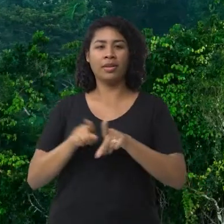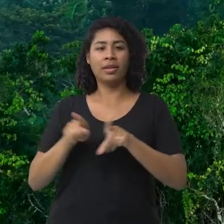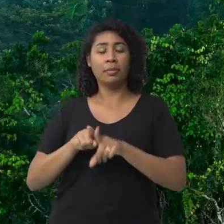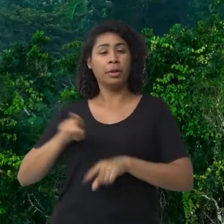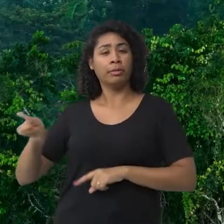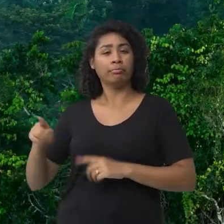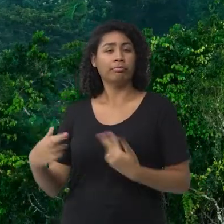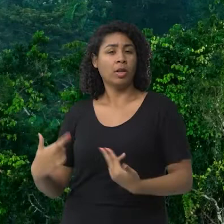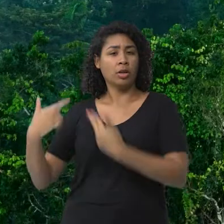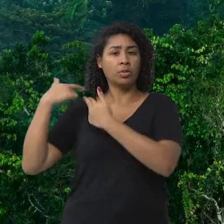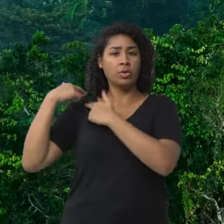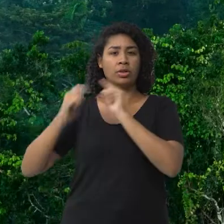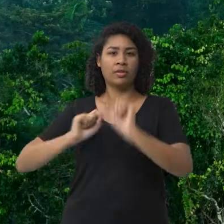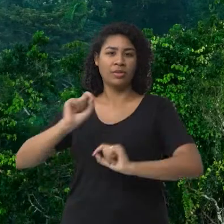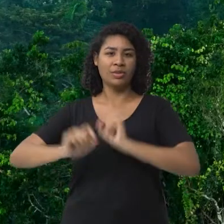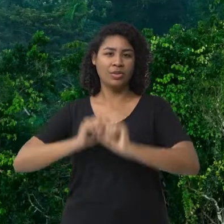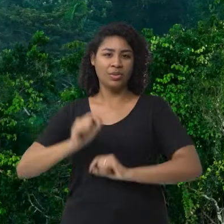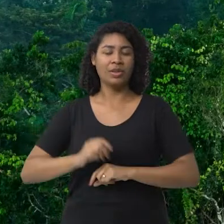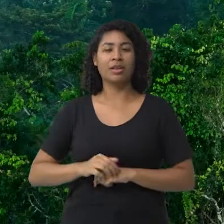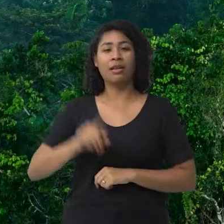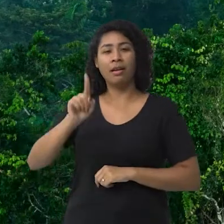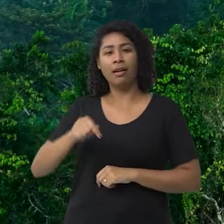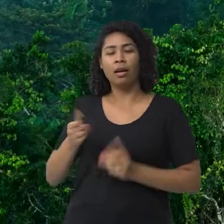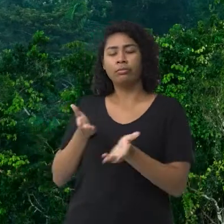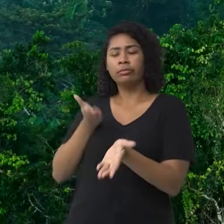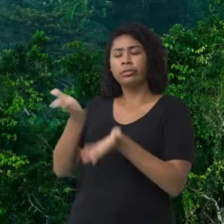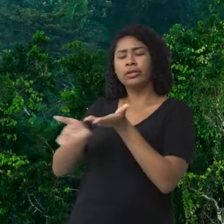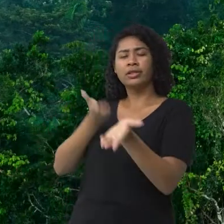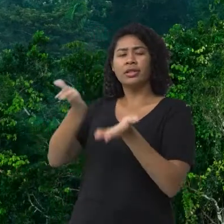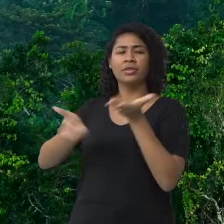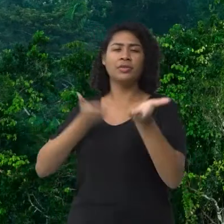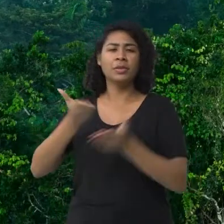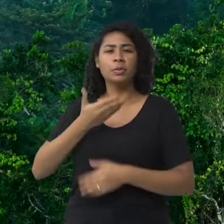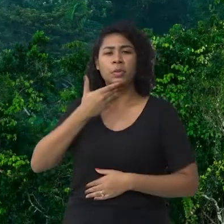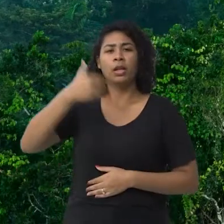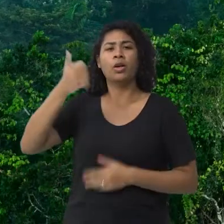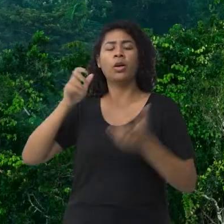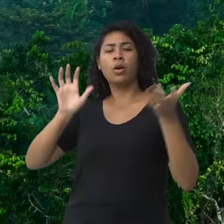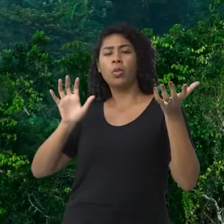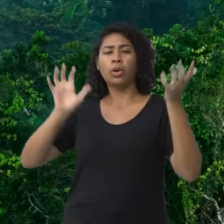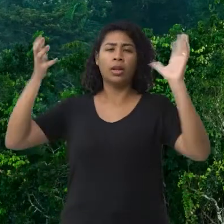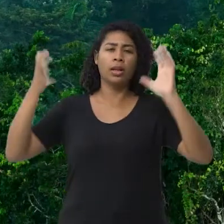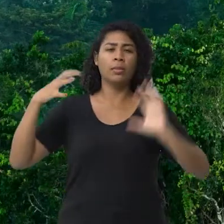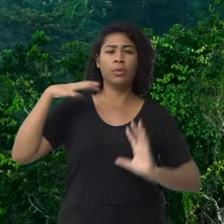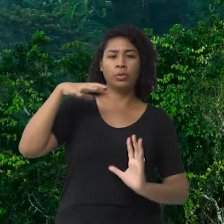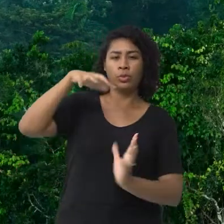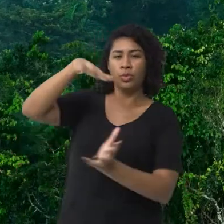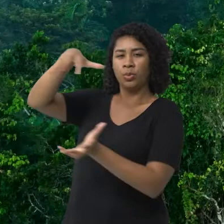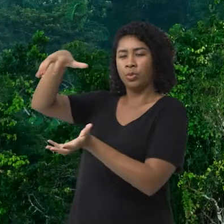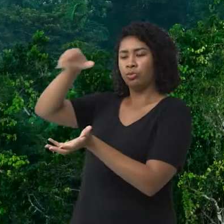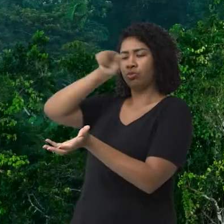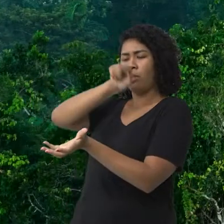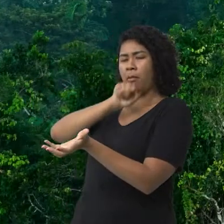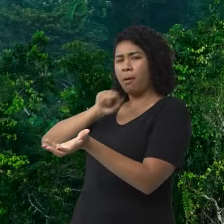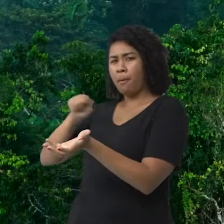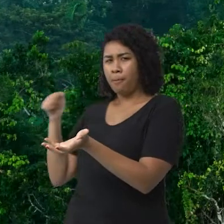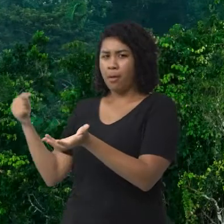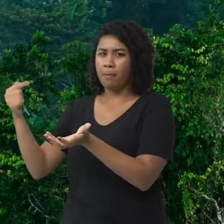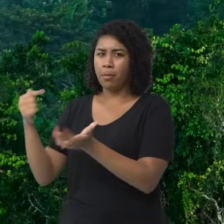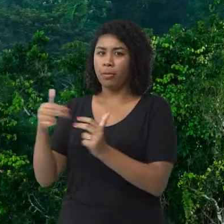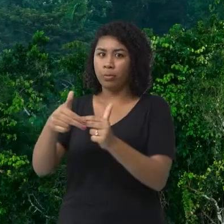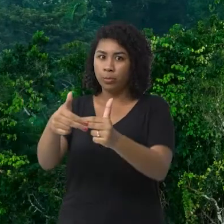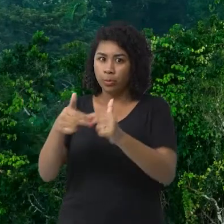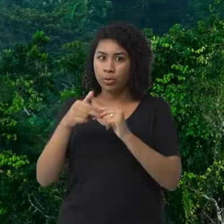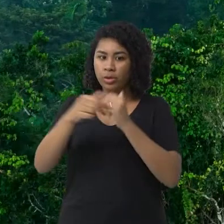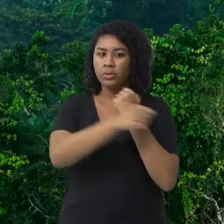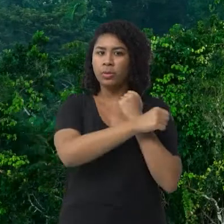servir, fazer esse serviço ecossistêmico para o clima de todo o nosso globo terrestre. Por isso, a